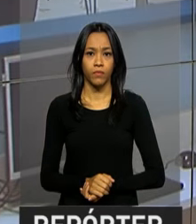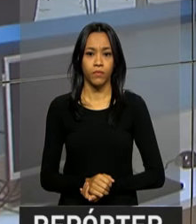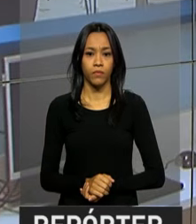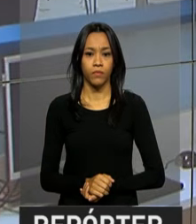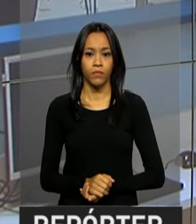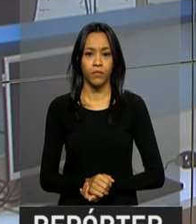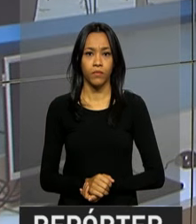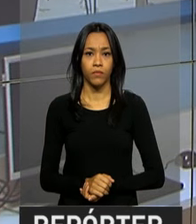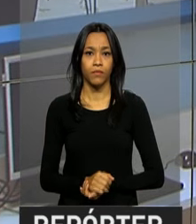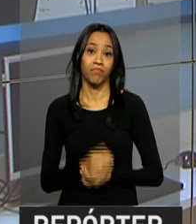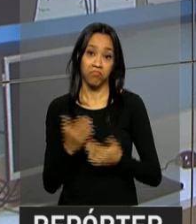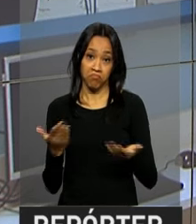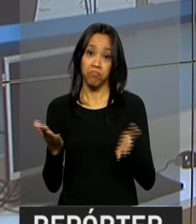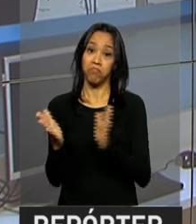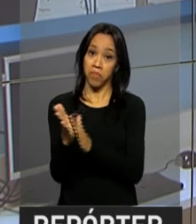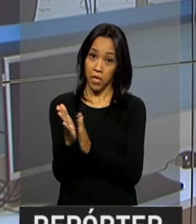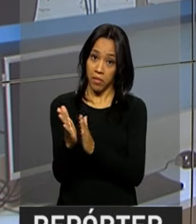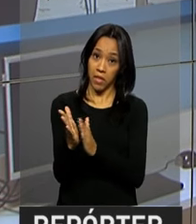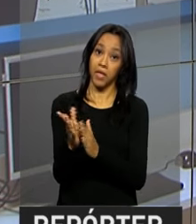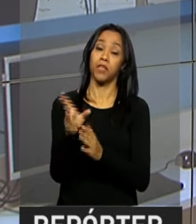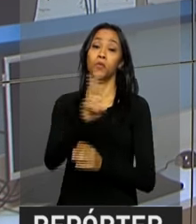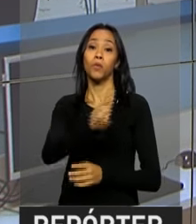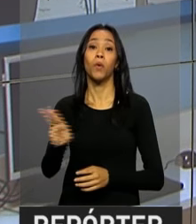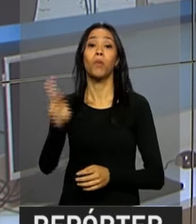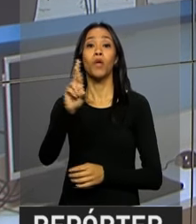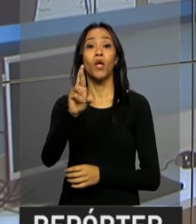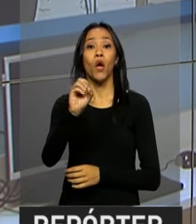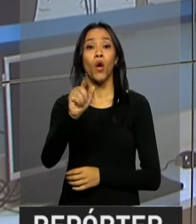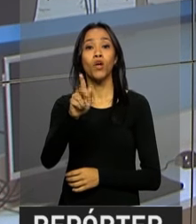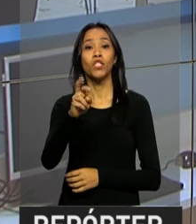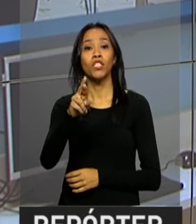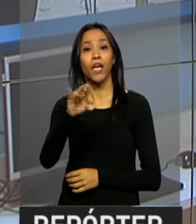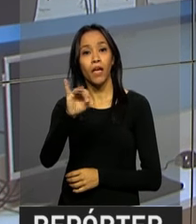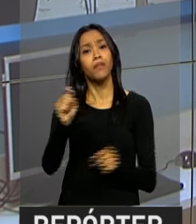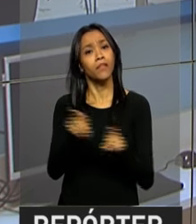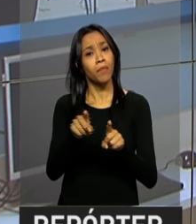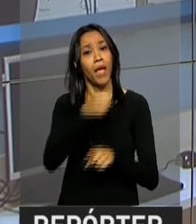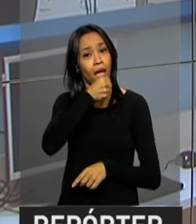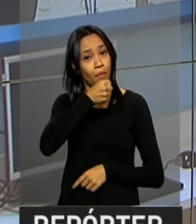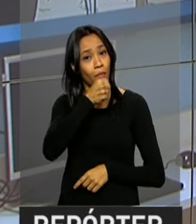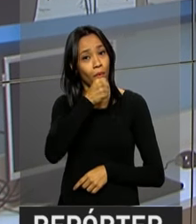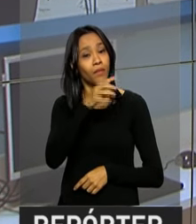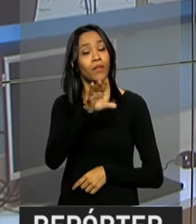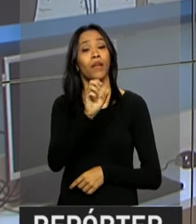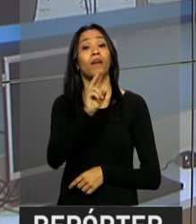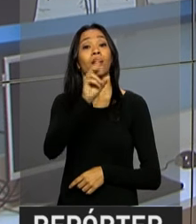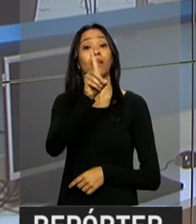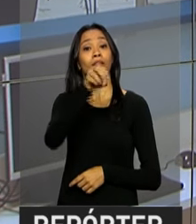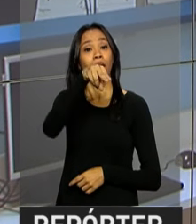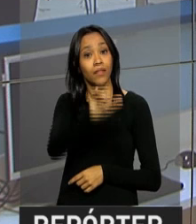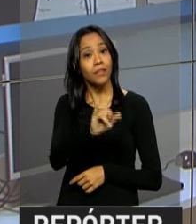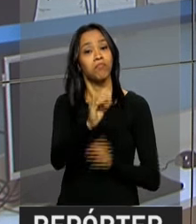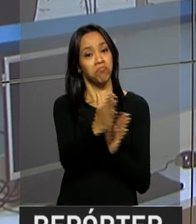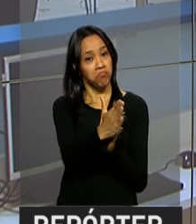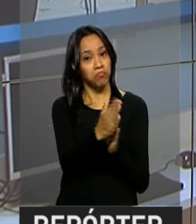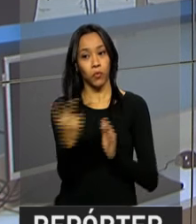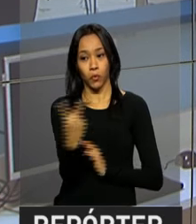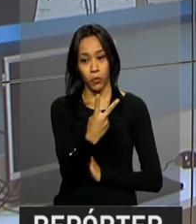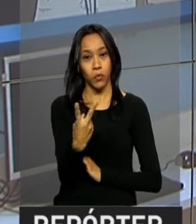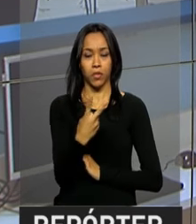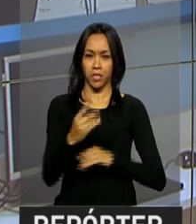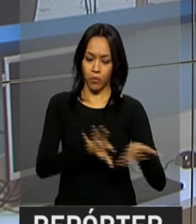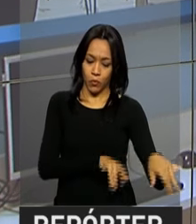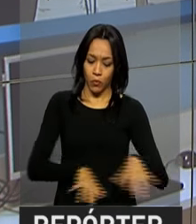ideias parabéns pro Rogério do Museu do piano parabéns pra Daniela Almeida também nossa Repórter mostrando aí toda a sua